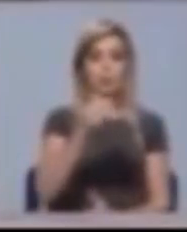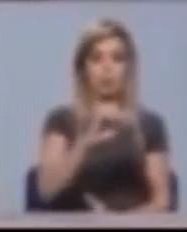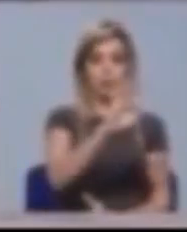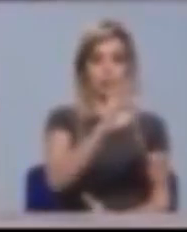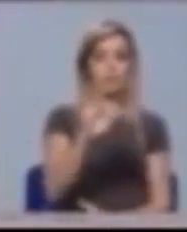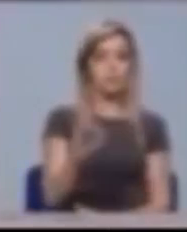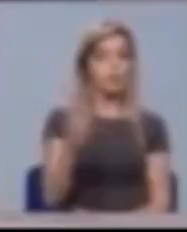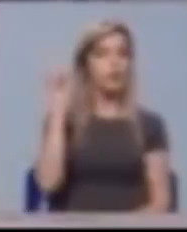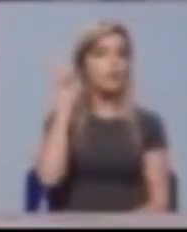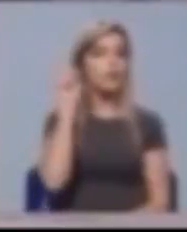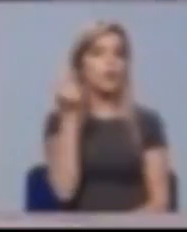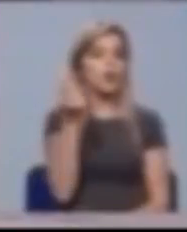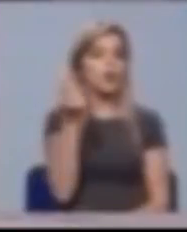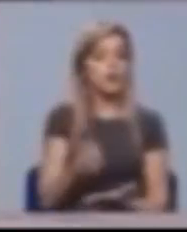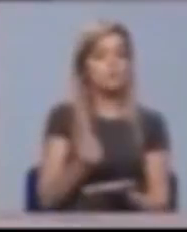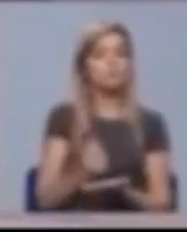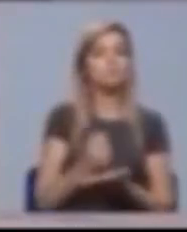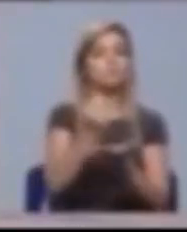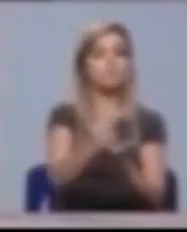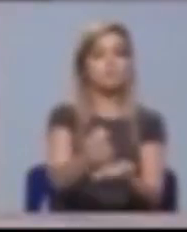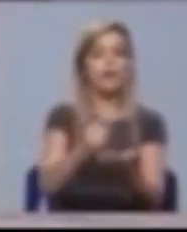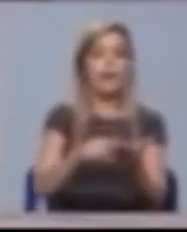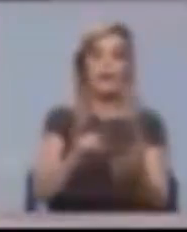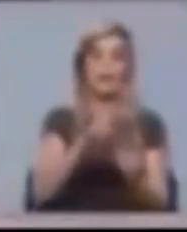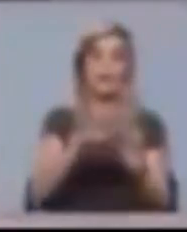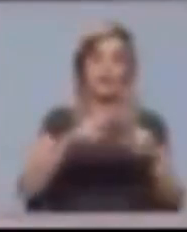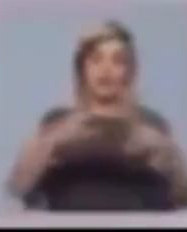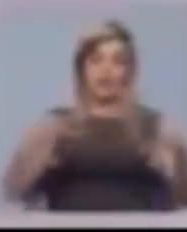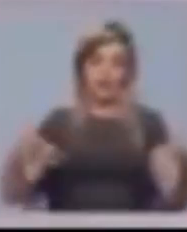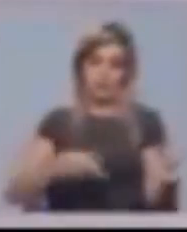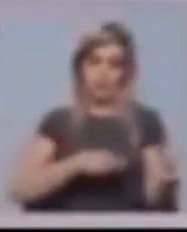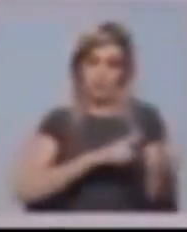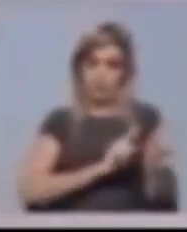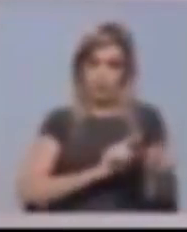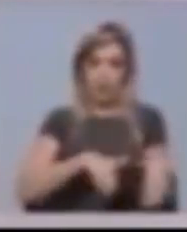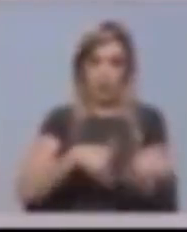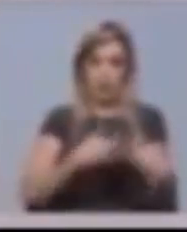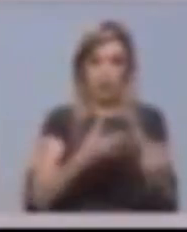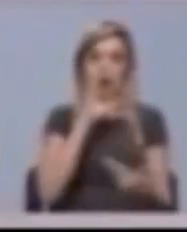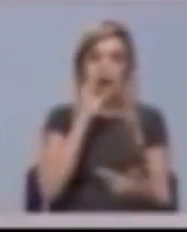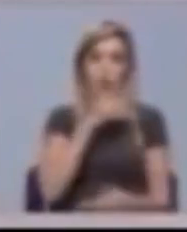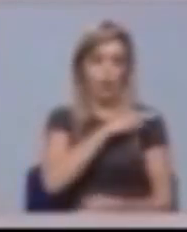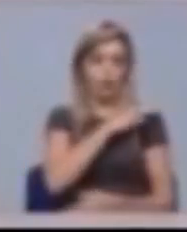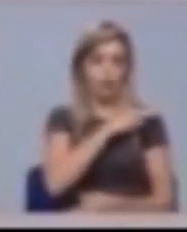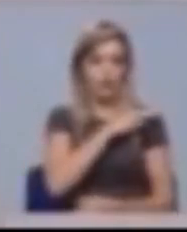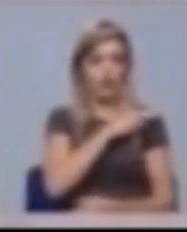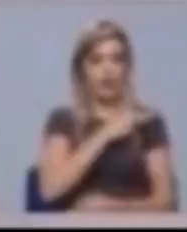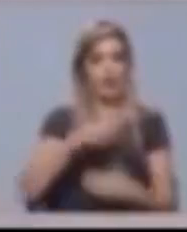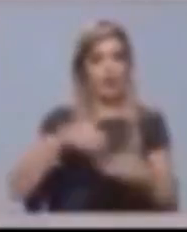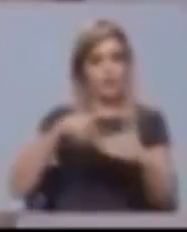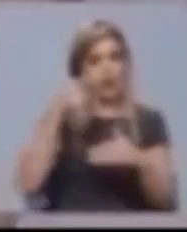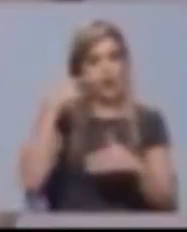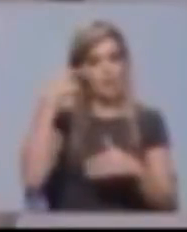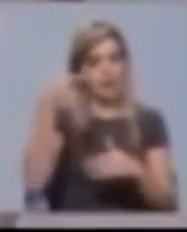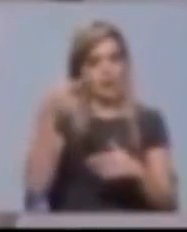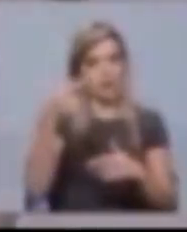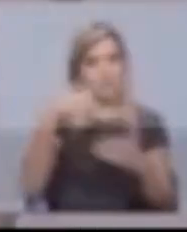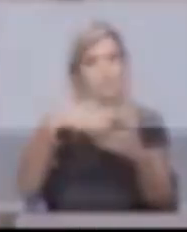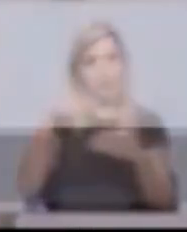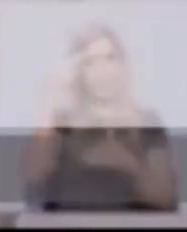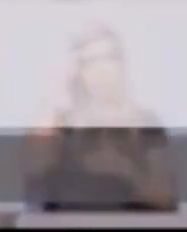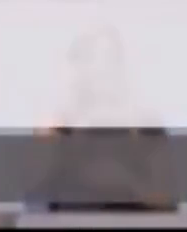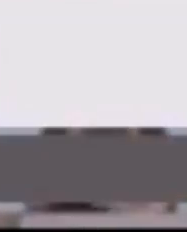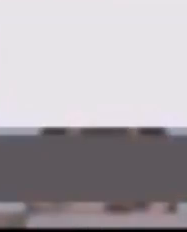no valor das bolsas atribuídas pela Câmara Municipal de Câmara de Lobos aos universitários que estudam fora da Madeira. Uma